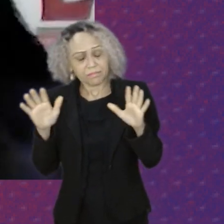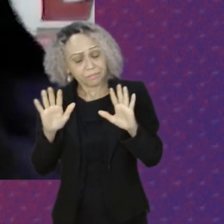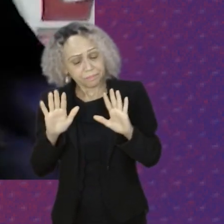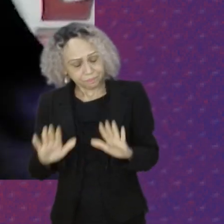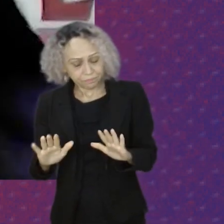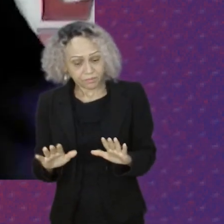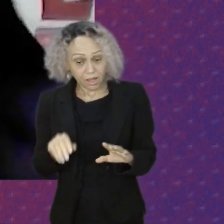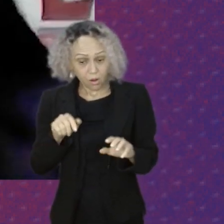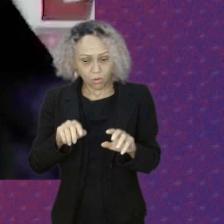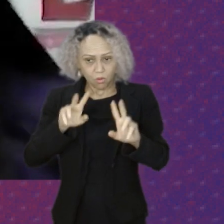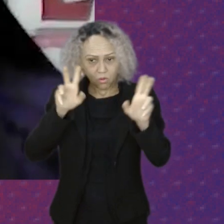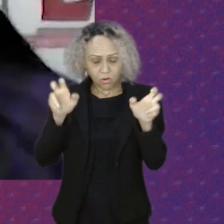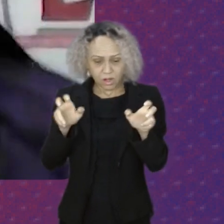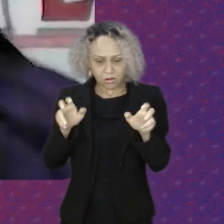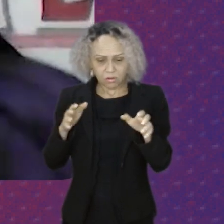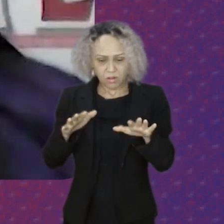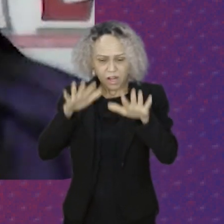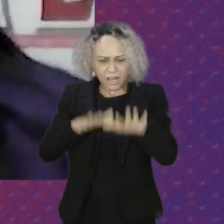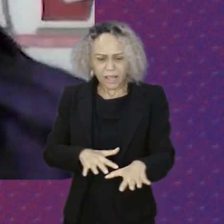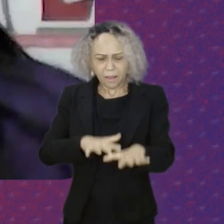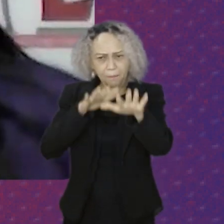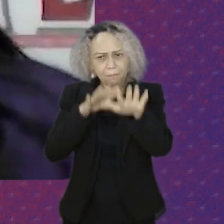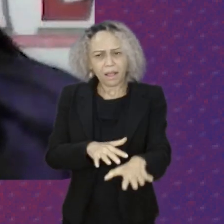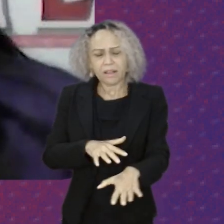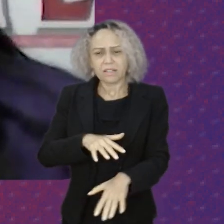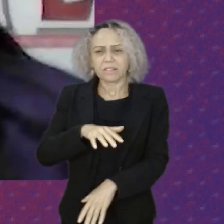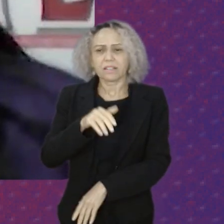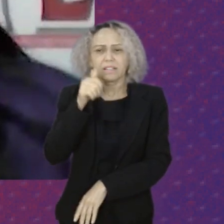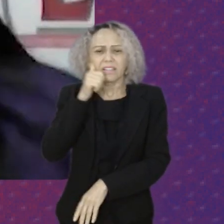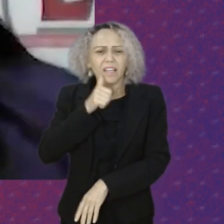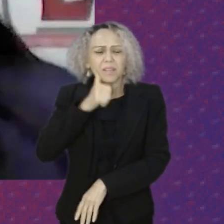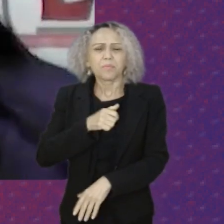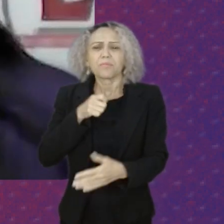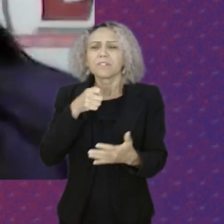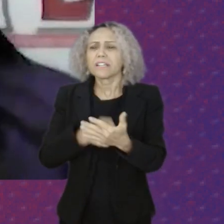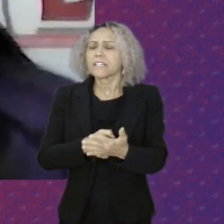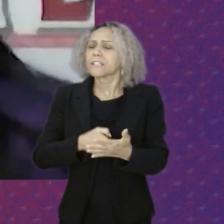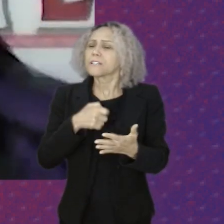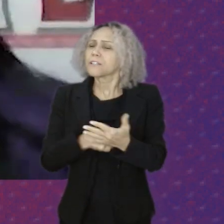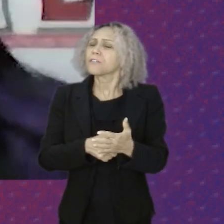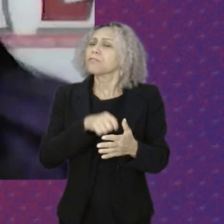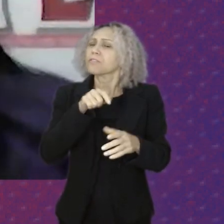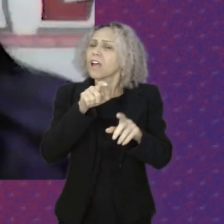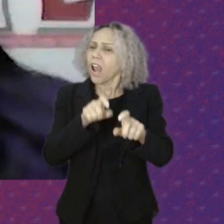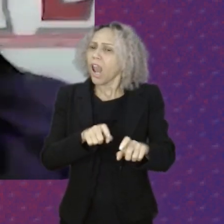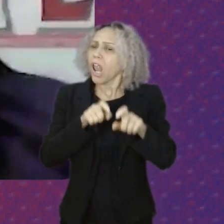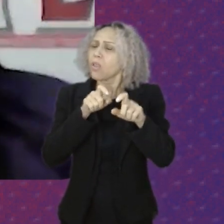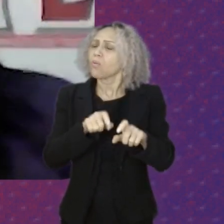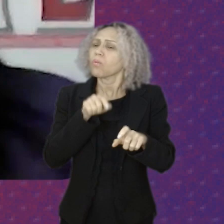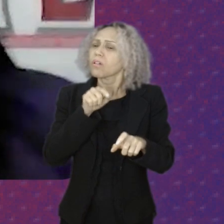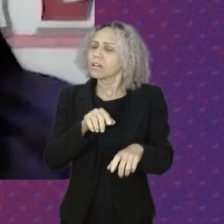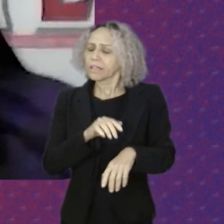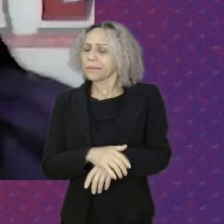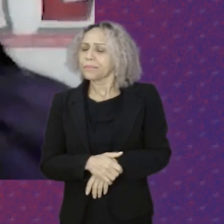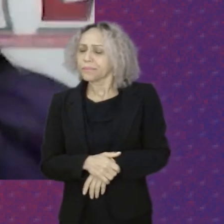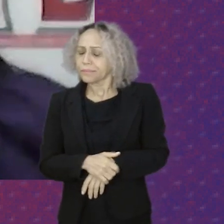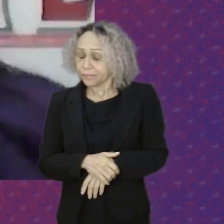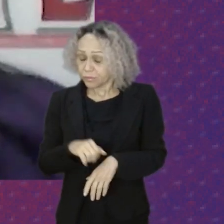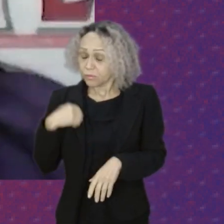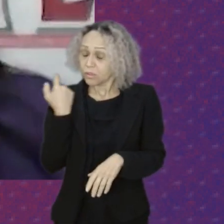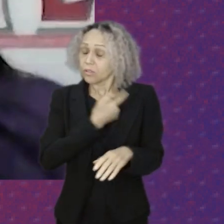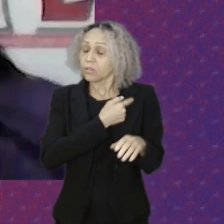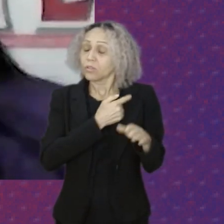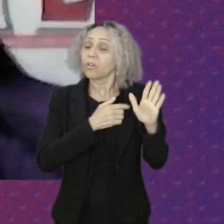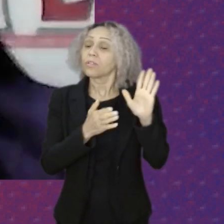Margaridas já está entregue, né, a os ministérios, e aí entre eles está o Ministério da